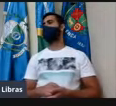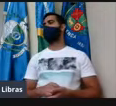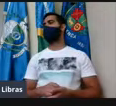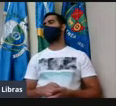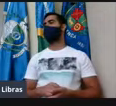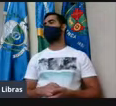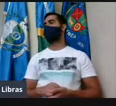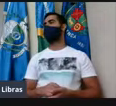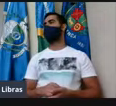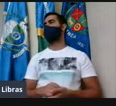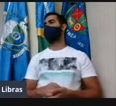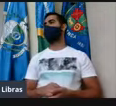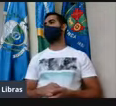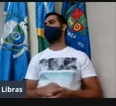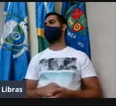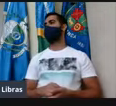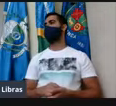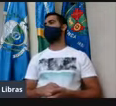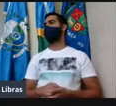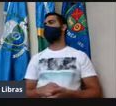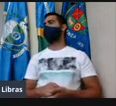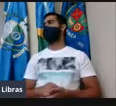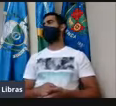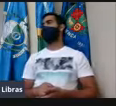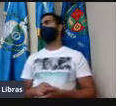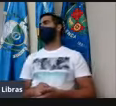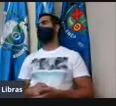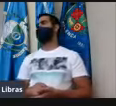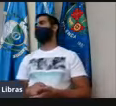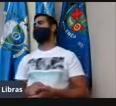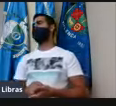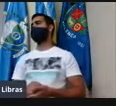Queria ver também a questão